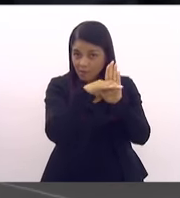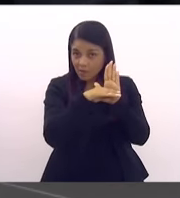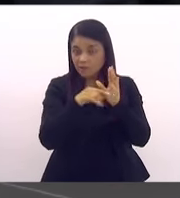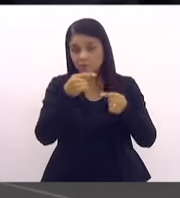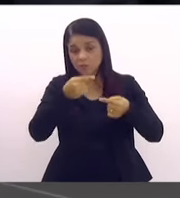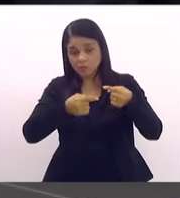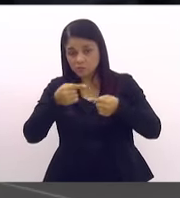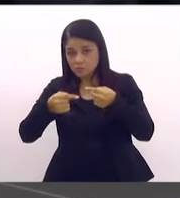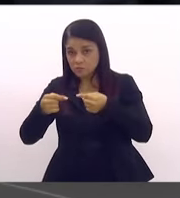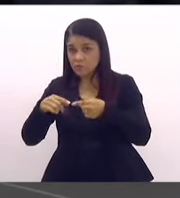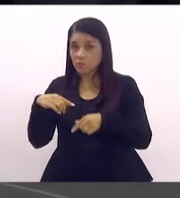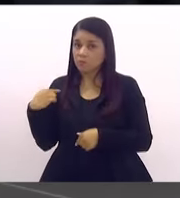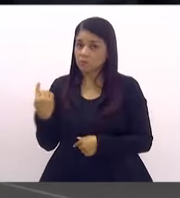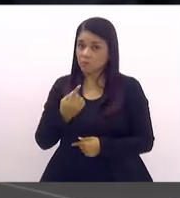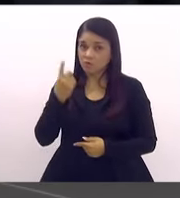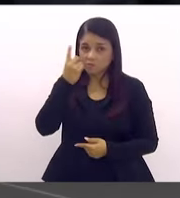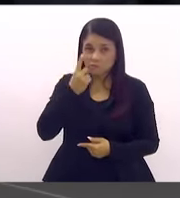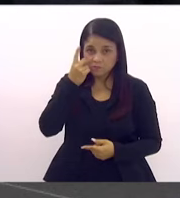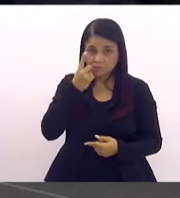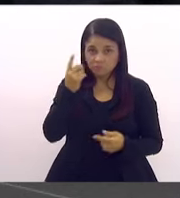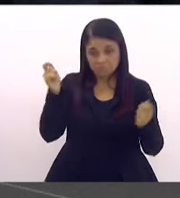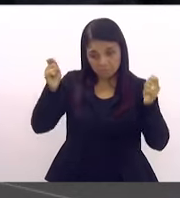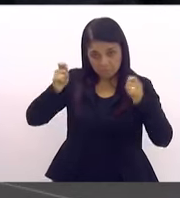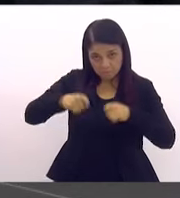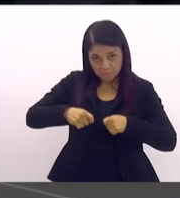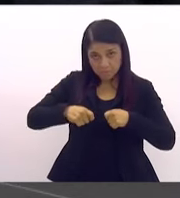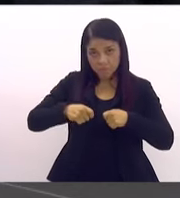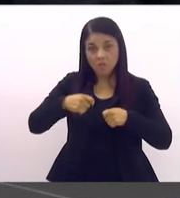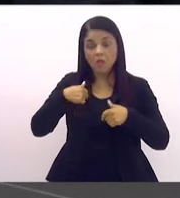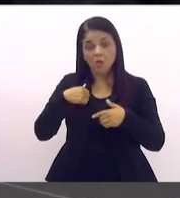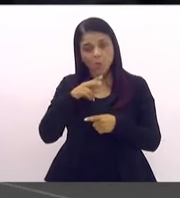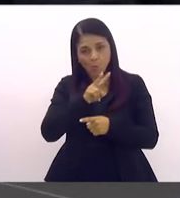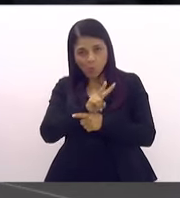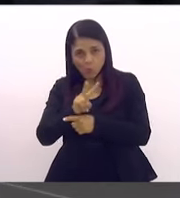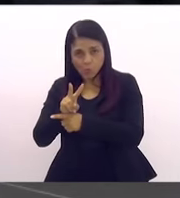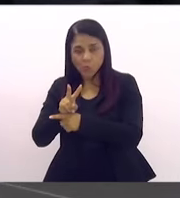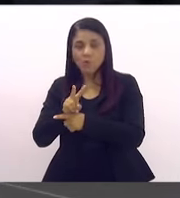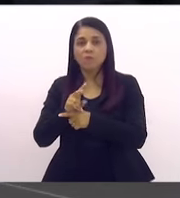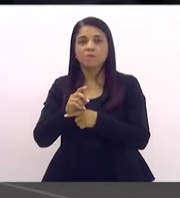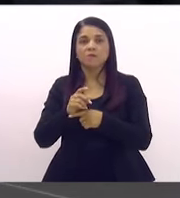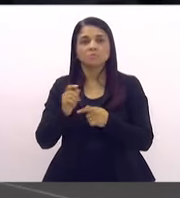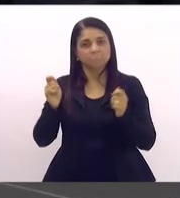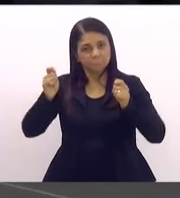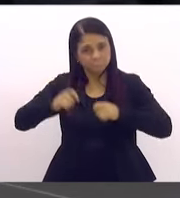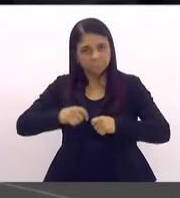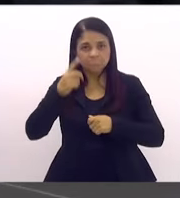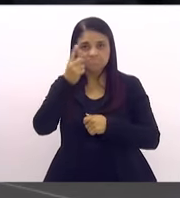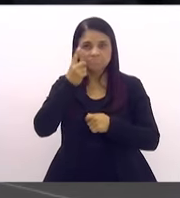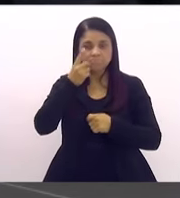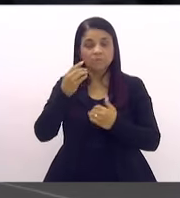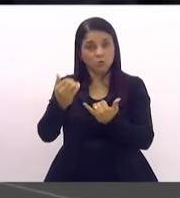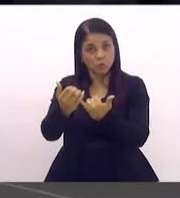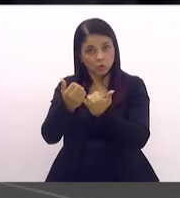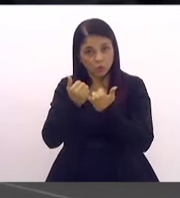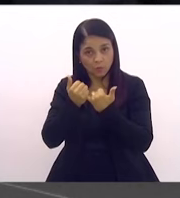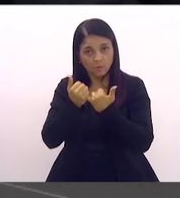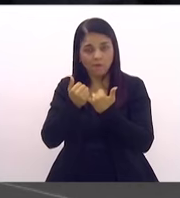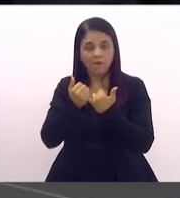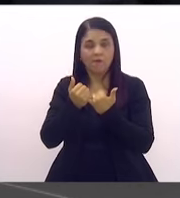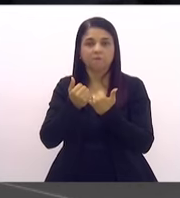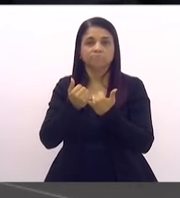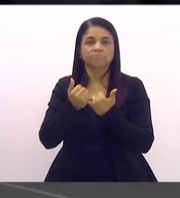se nós, deputados estaduais, temos competência, e olha que eu zelo pela competência dos estaduais sempre, para tombar equipamento